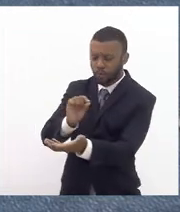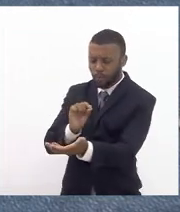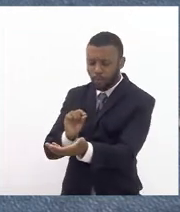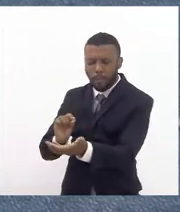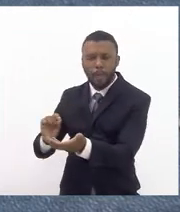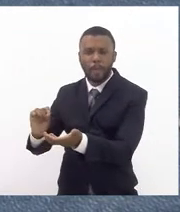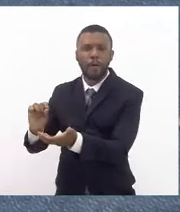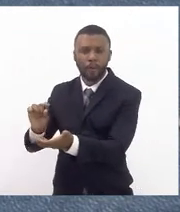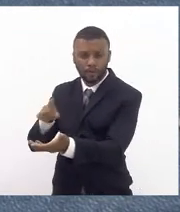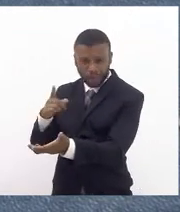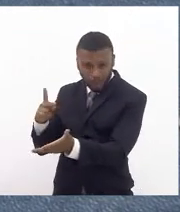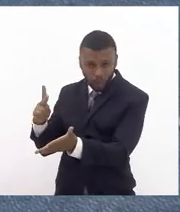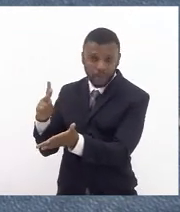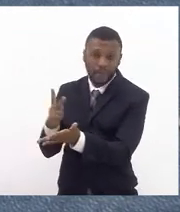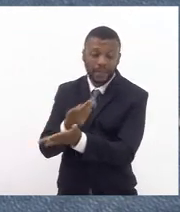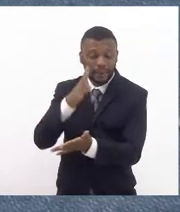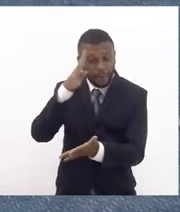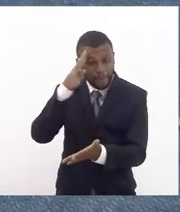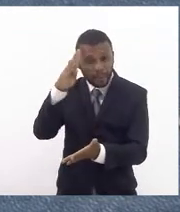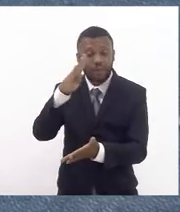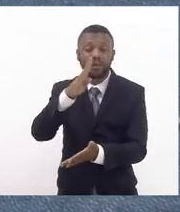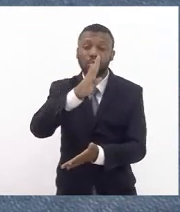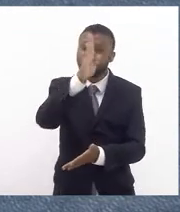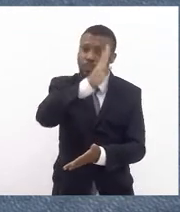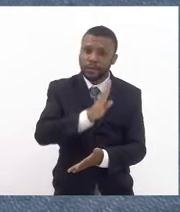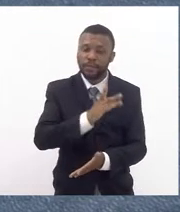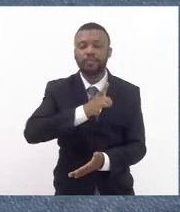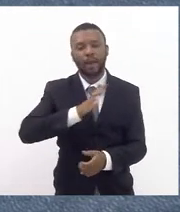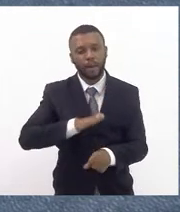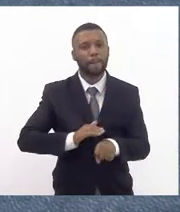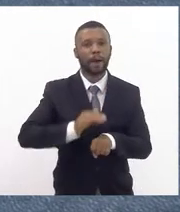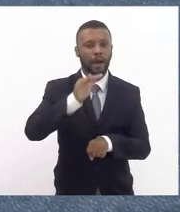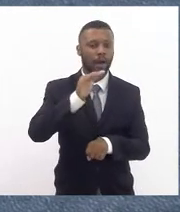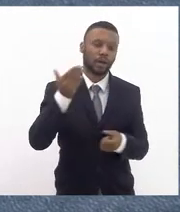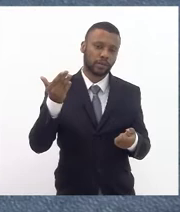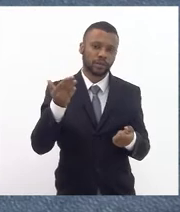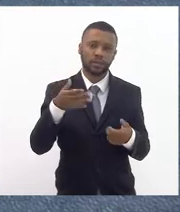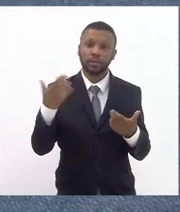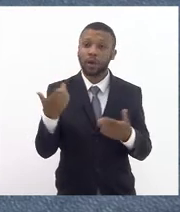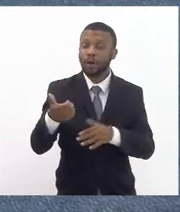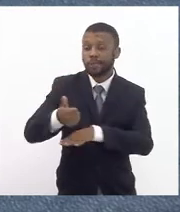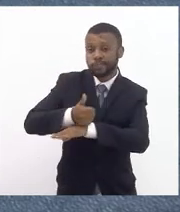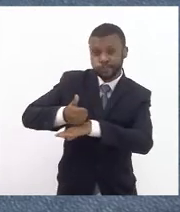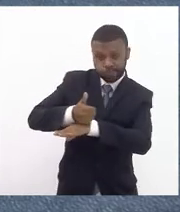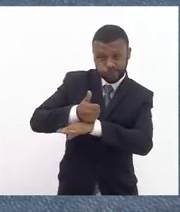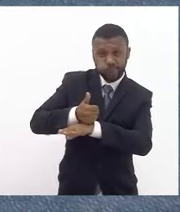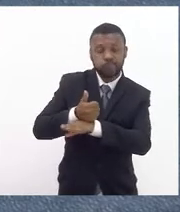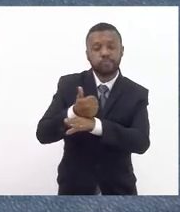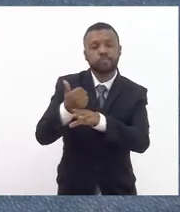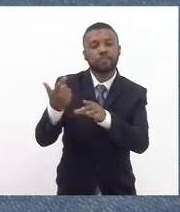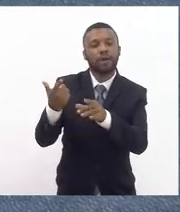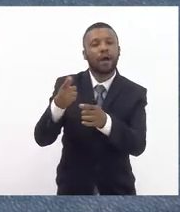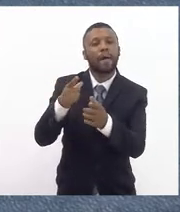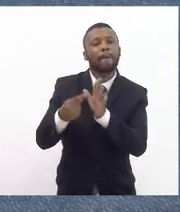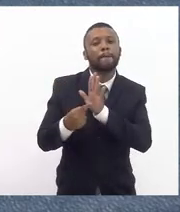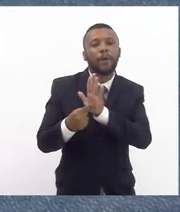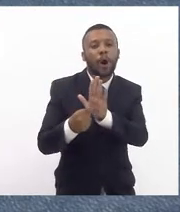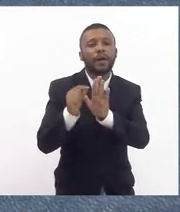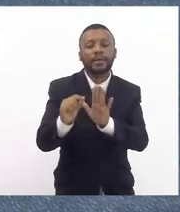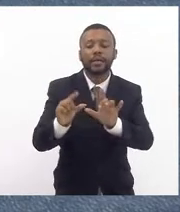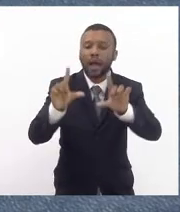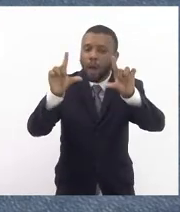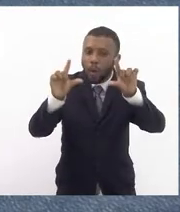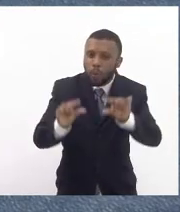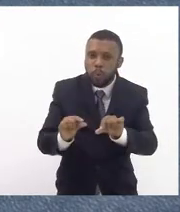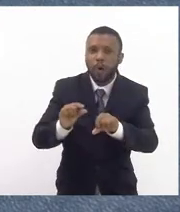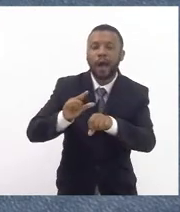mais realizada no Brasil, então os especialistas apontam que a remissão ou a redução das